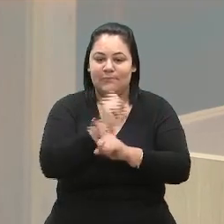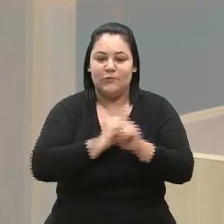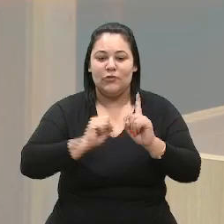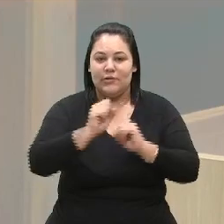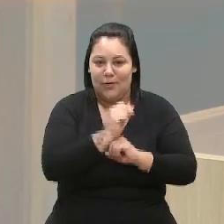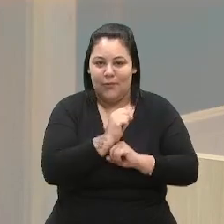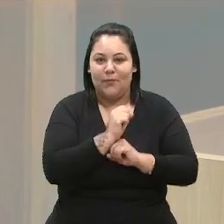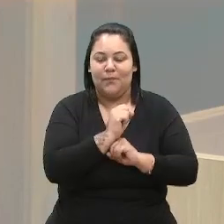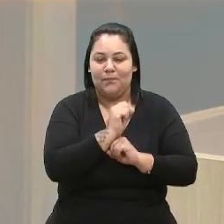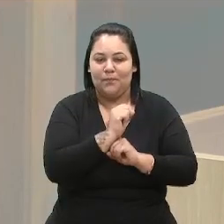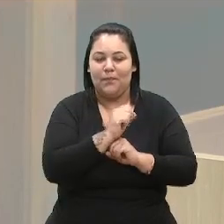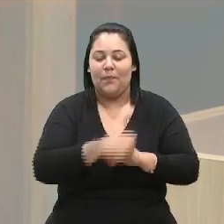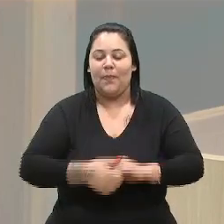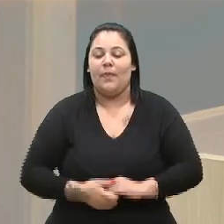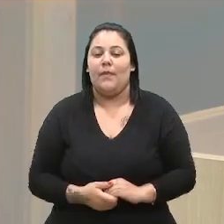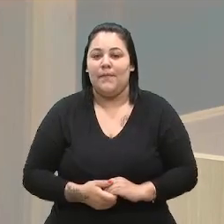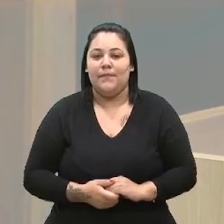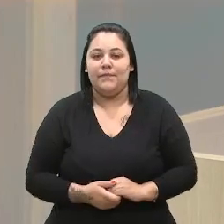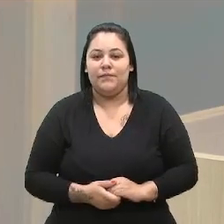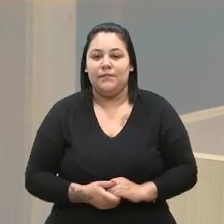entre outros.